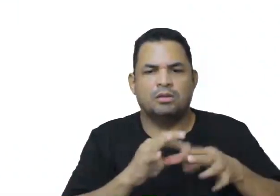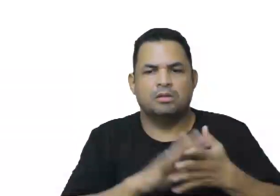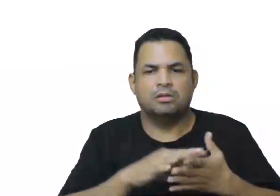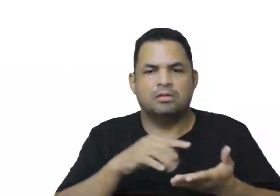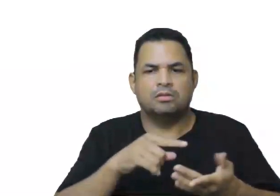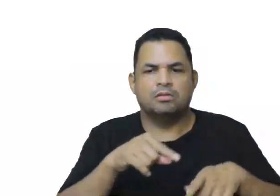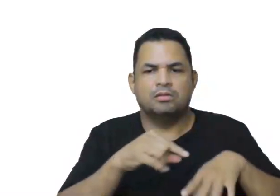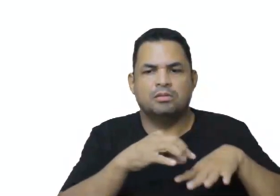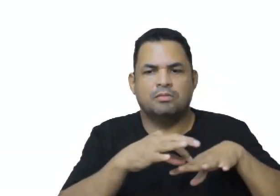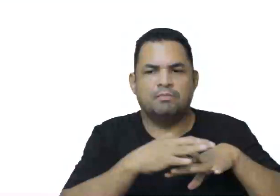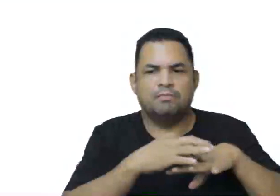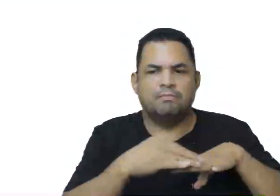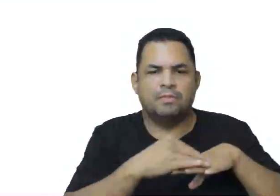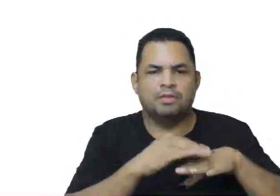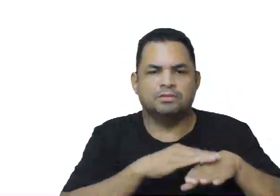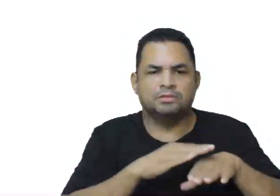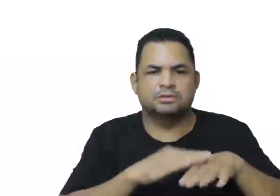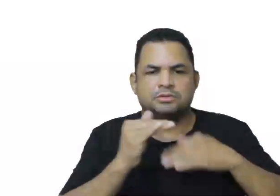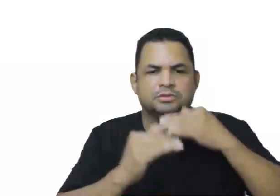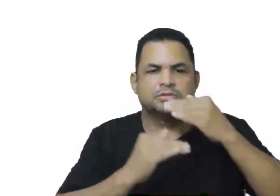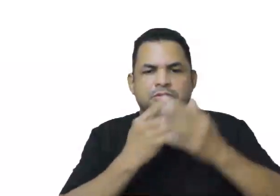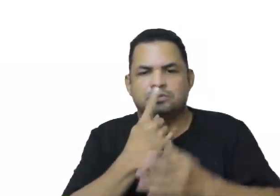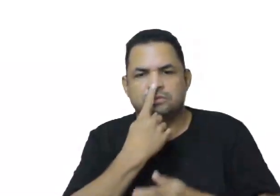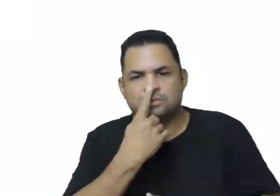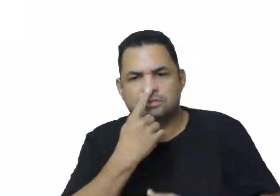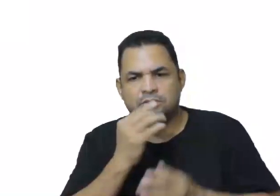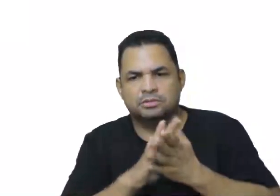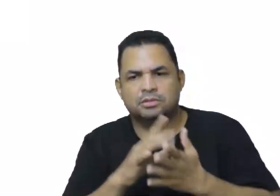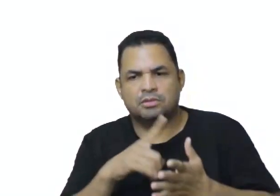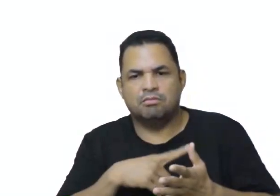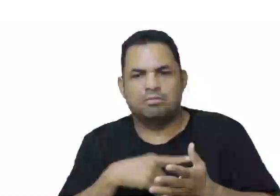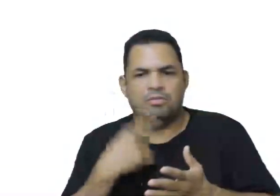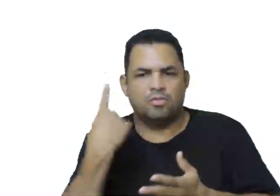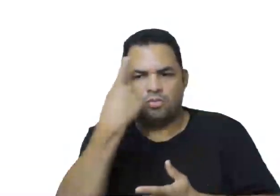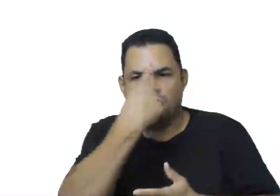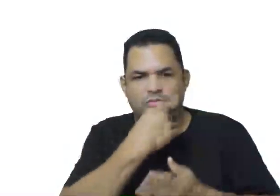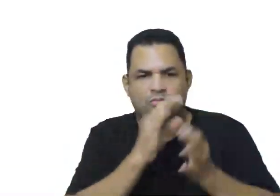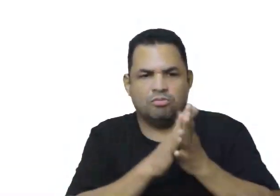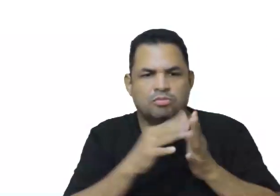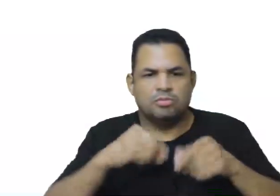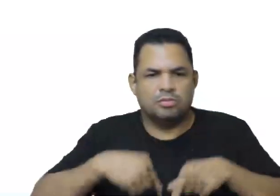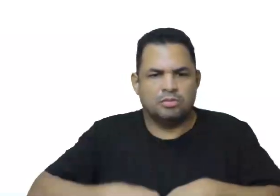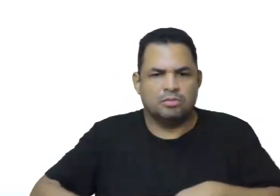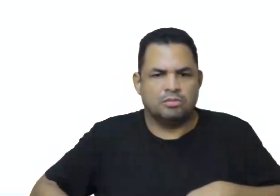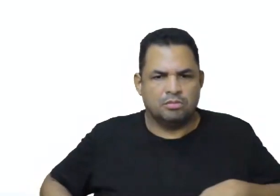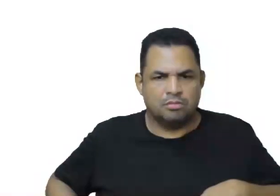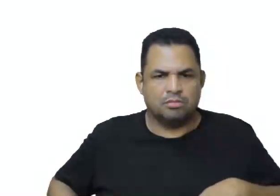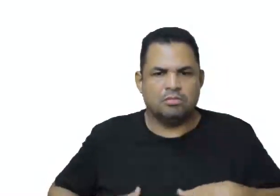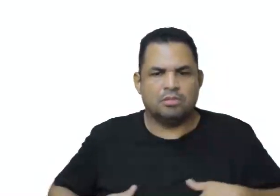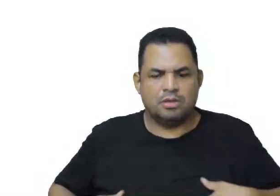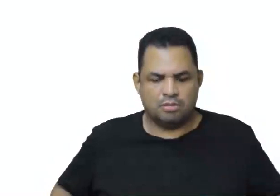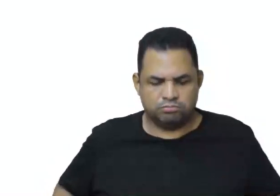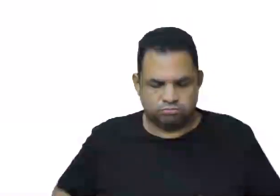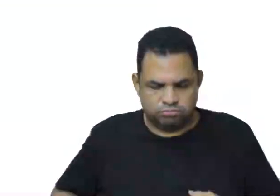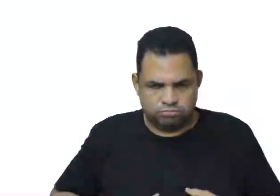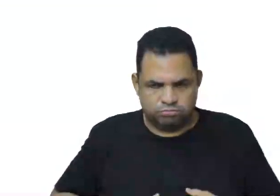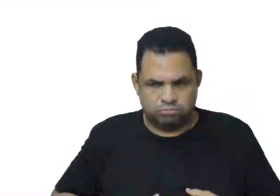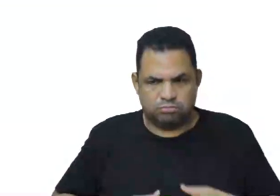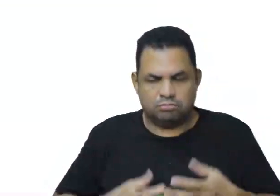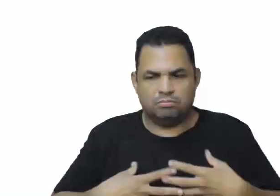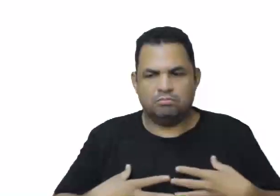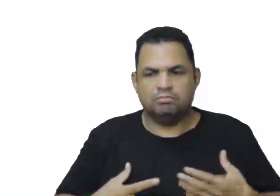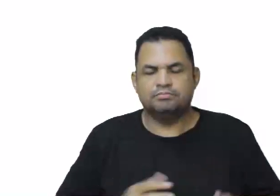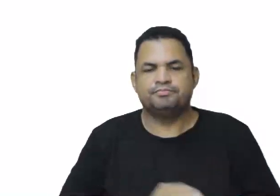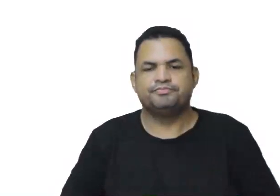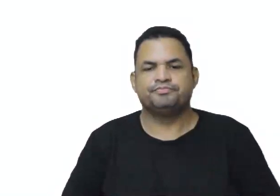estão praticamente desenvolvidos. O nariz e o rosto ganham forma e o intestino recolhe a cavidade